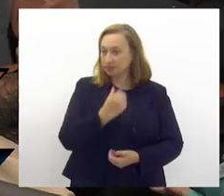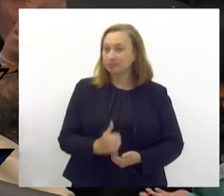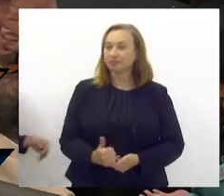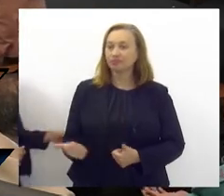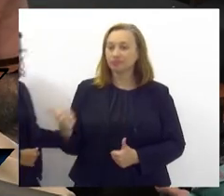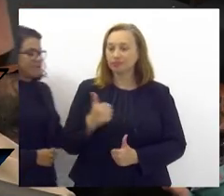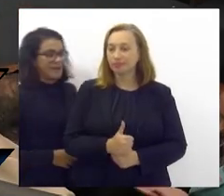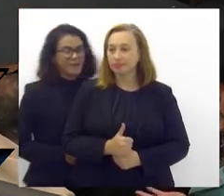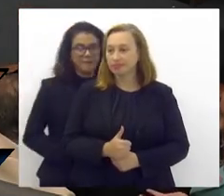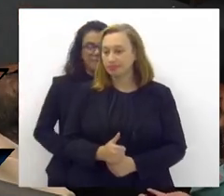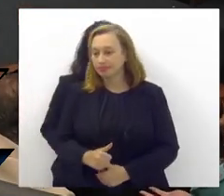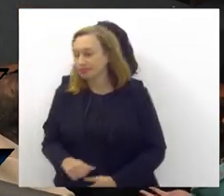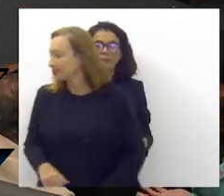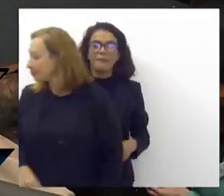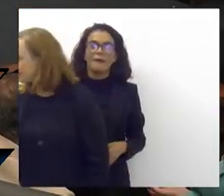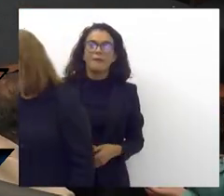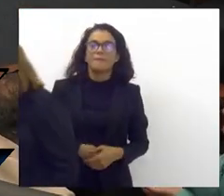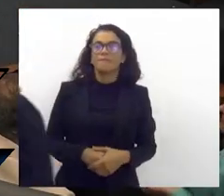primeiro lugar, eu queria